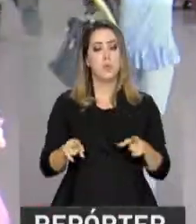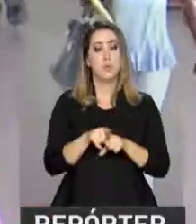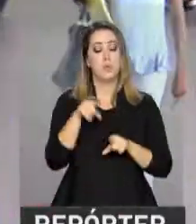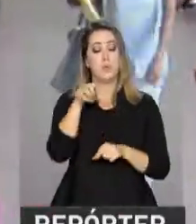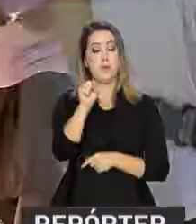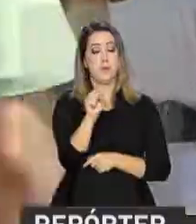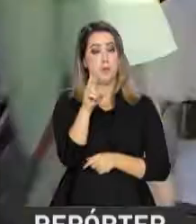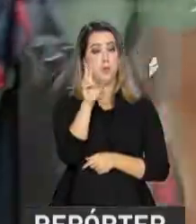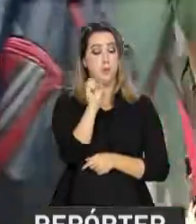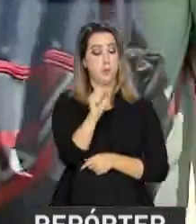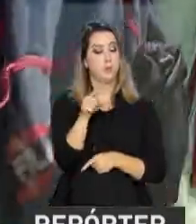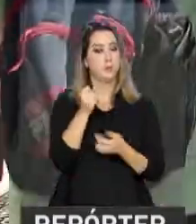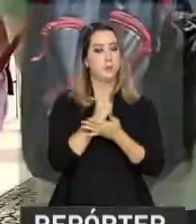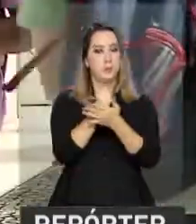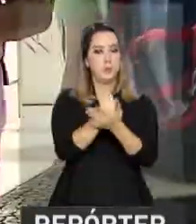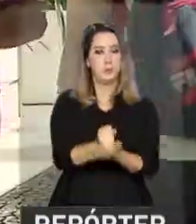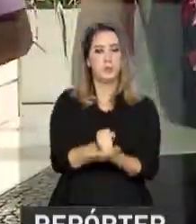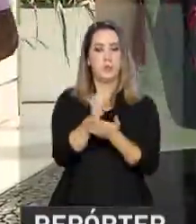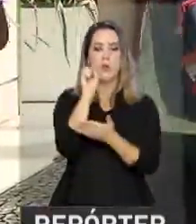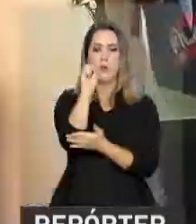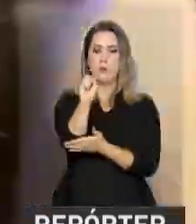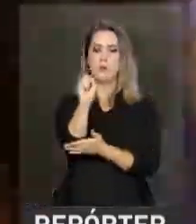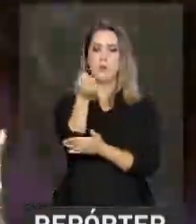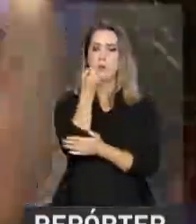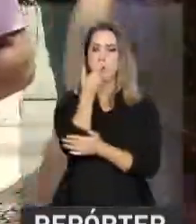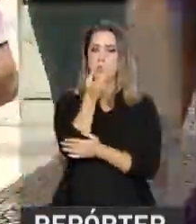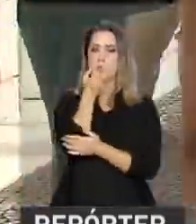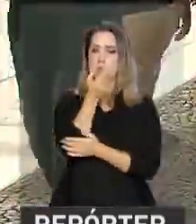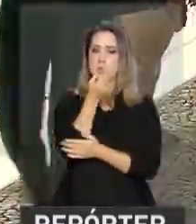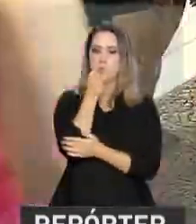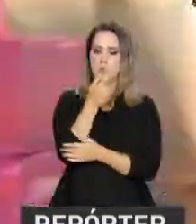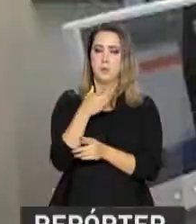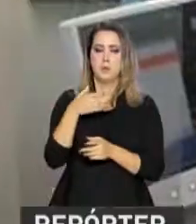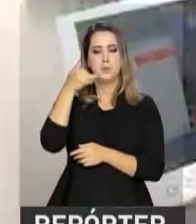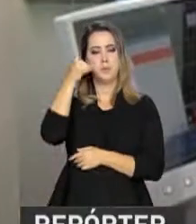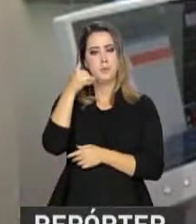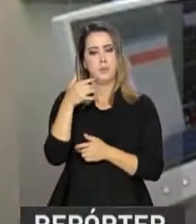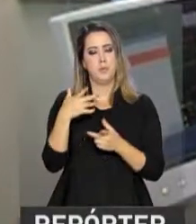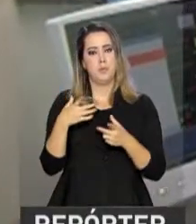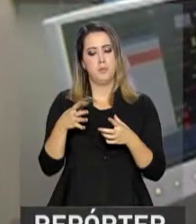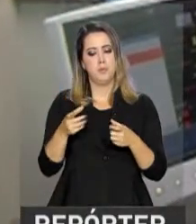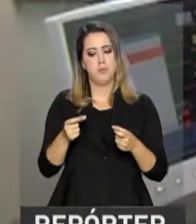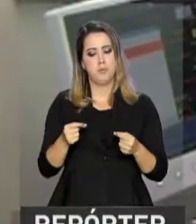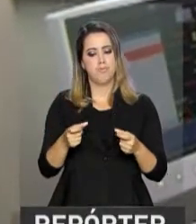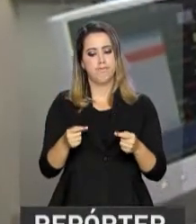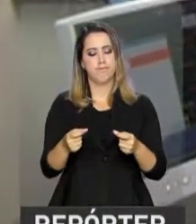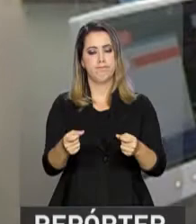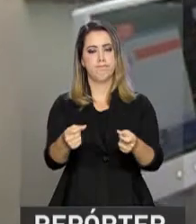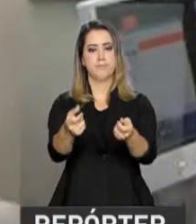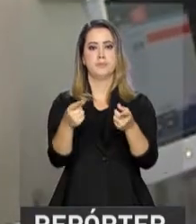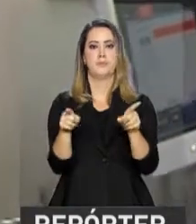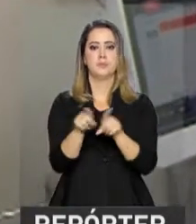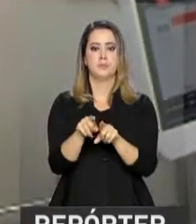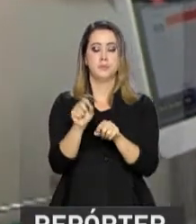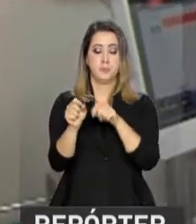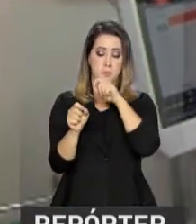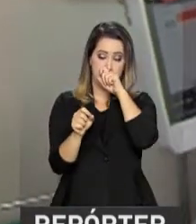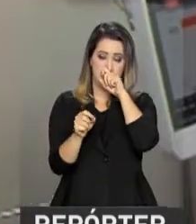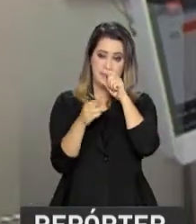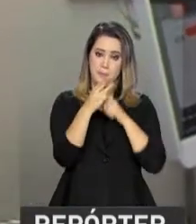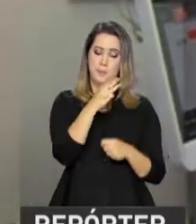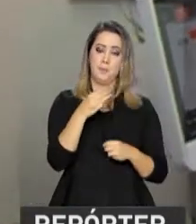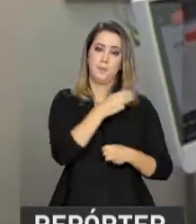Saúde oferece ainda 8 tipos de medicamentos para o tratamento do câncer. O ministro da Saúde participou da inauguração do novo Centro